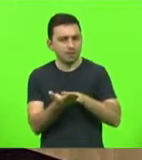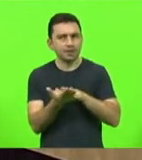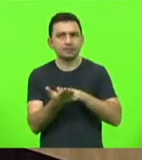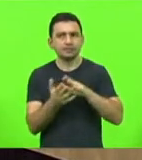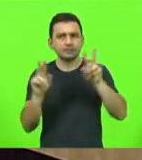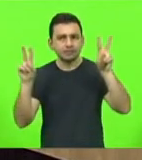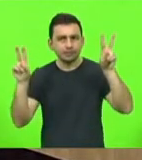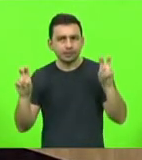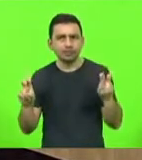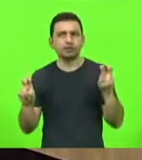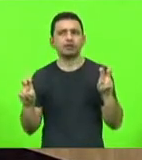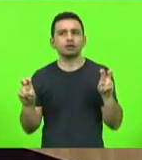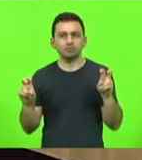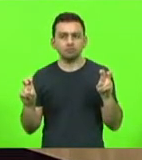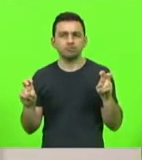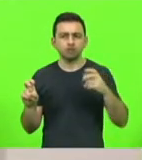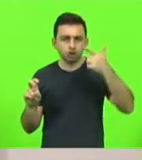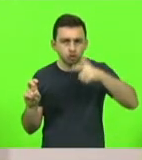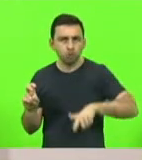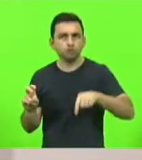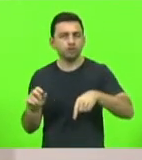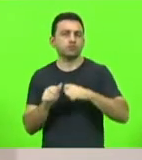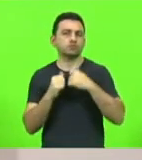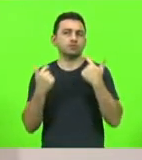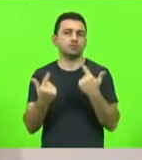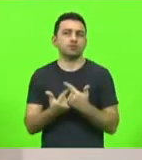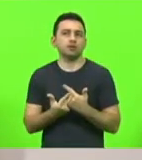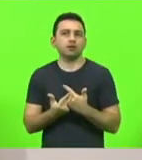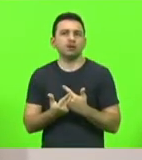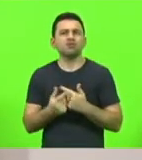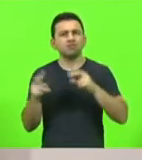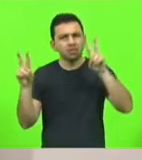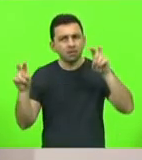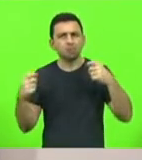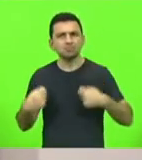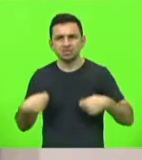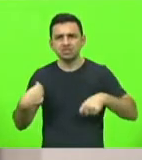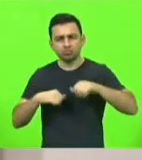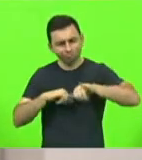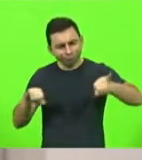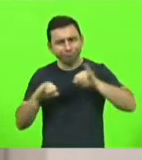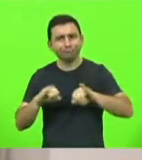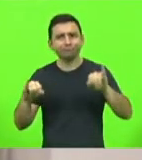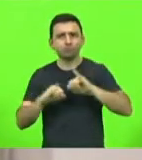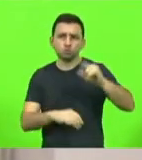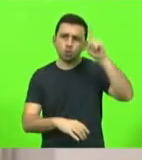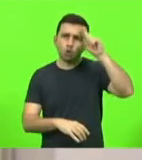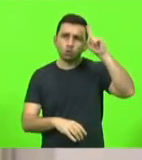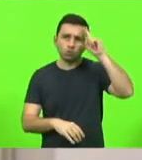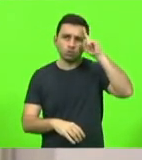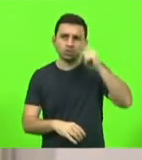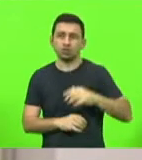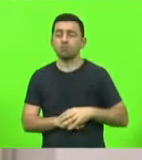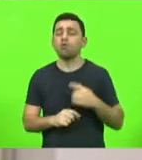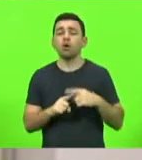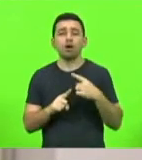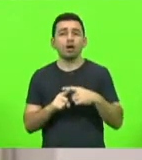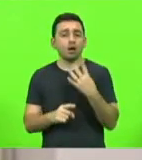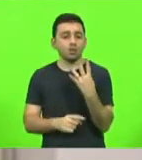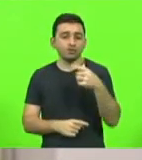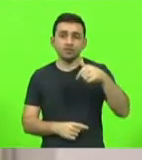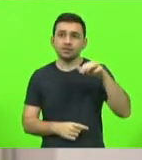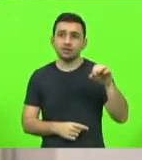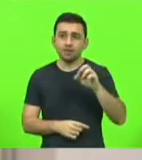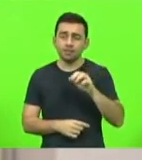tema novamente aqui na Assembleia Legislativa. E esse tema tem que ser levantado todo dia aqui, porque a 470 é a prioridade